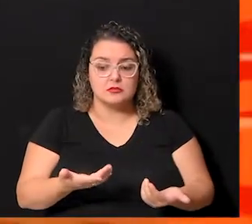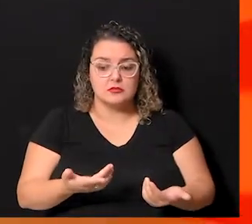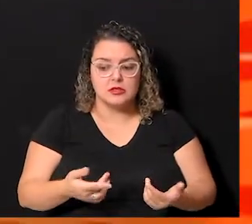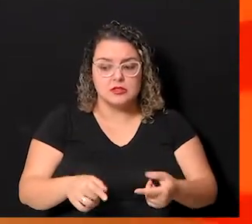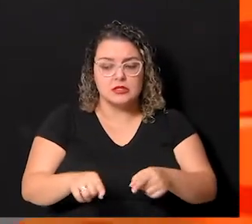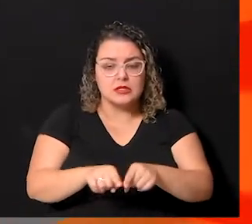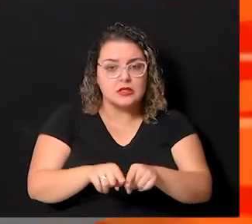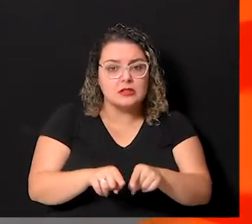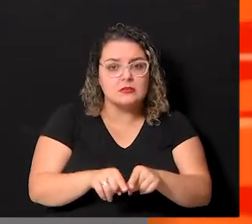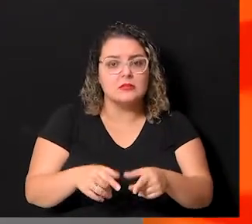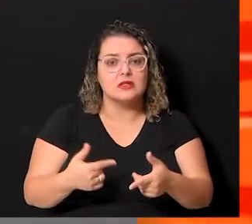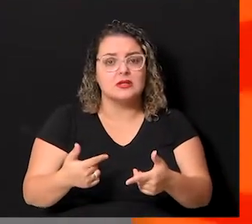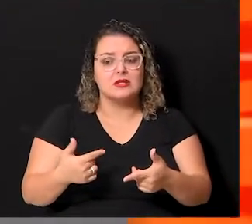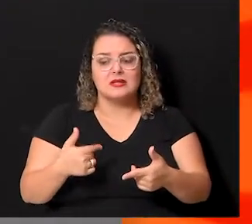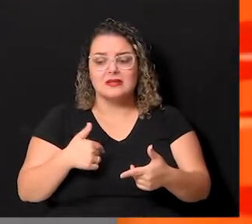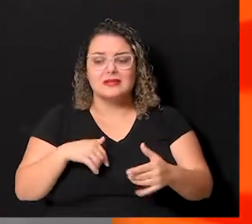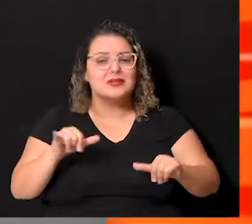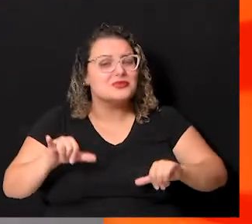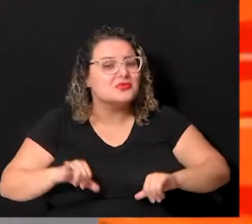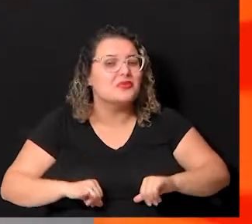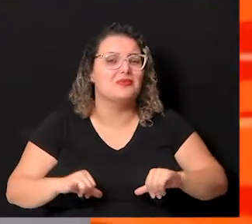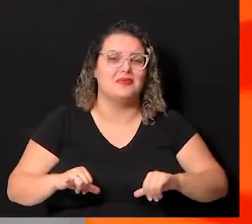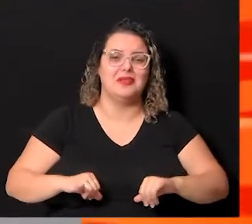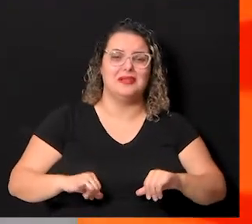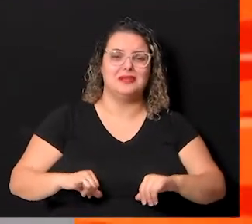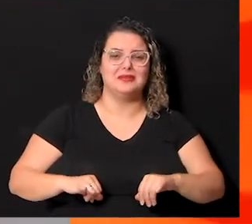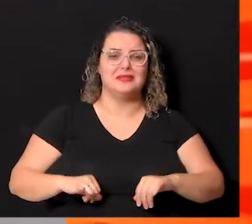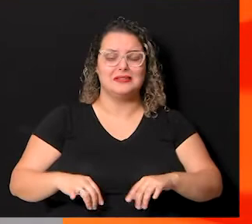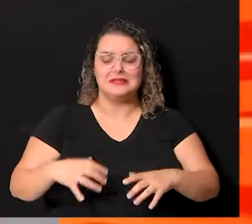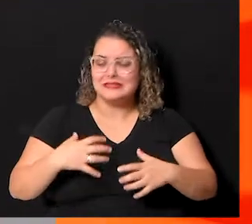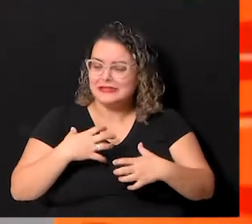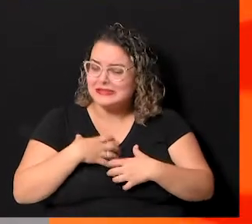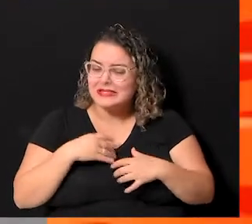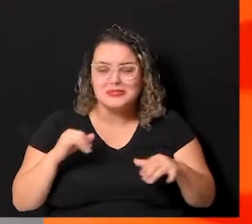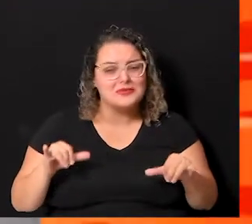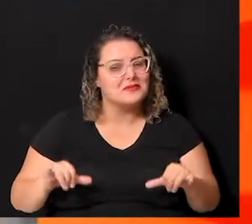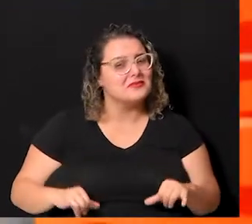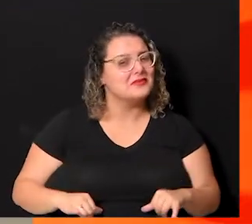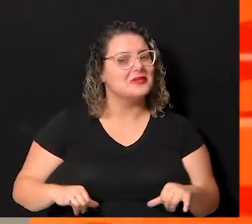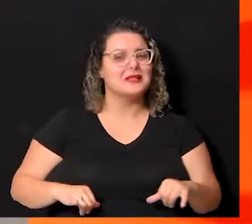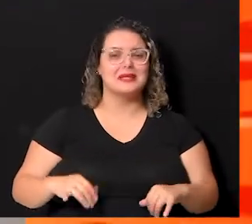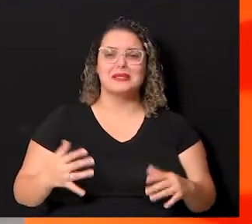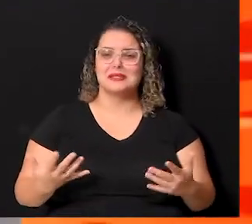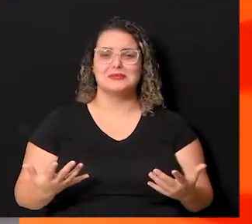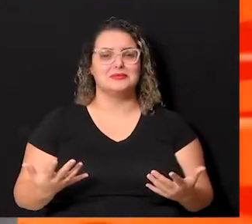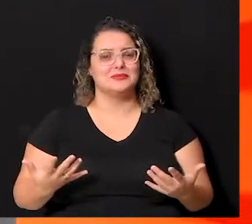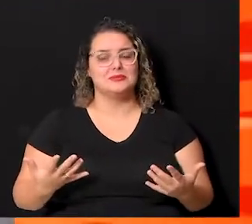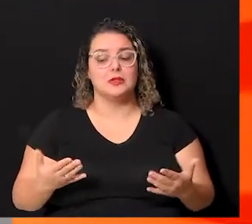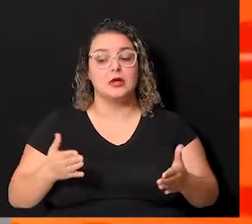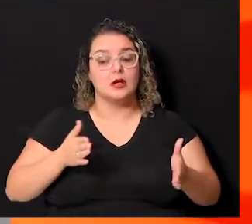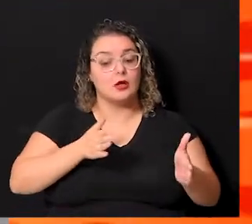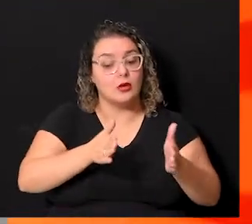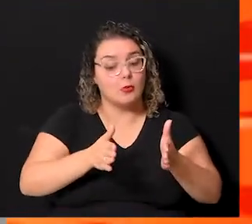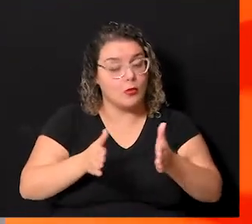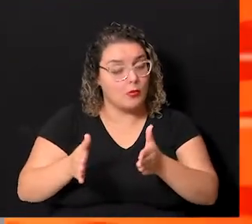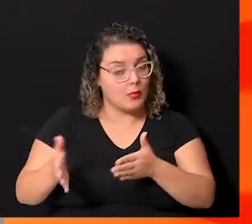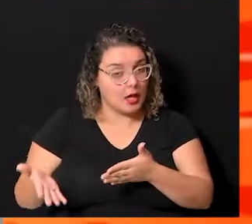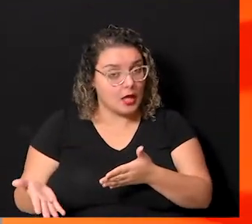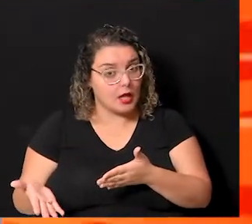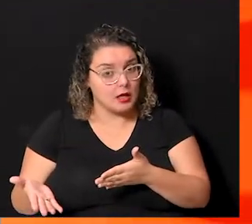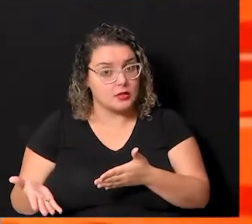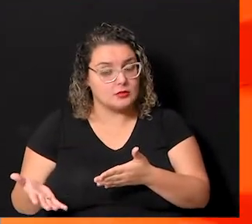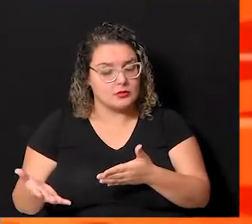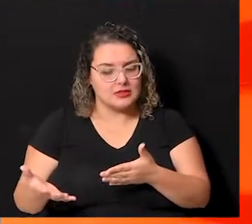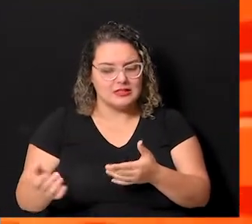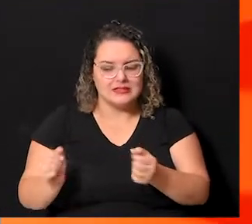está se torturando com aquele trabalho, na verdade, está se sentindo torturado. E aí, em algum momento, ele